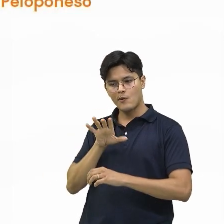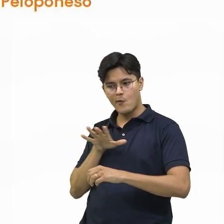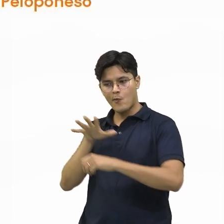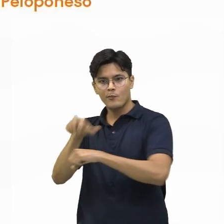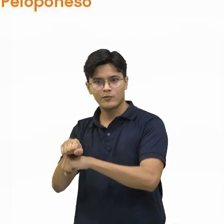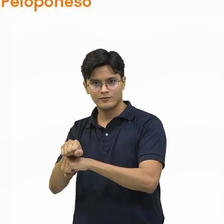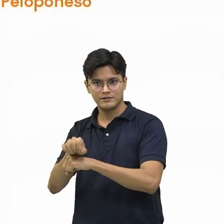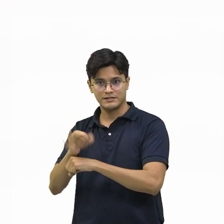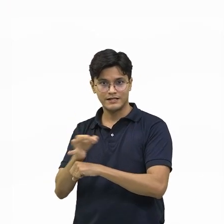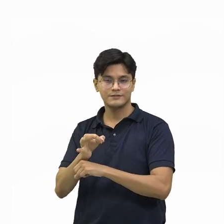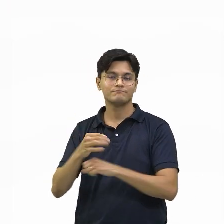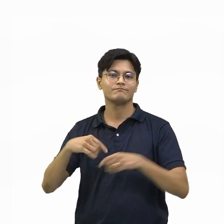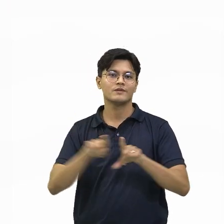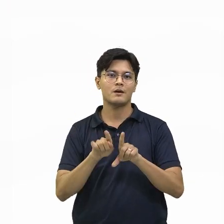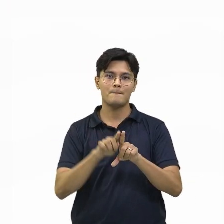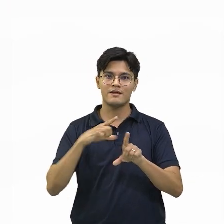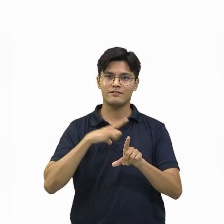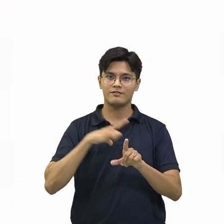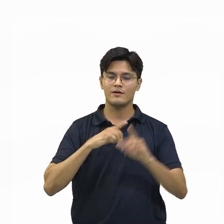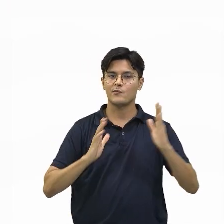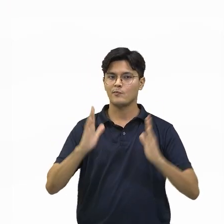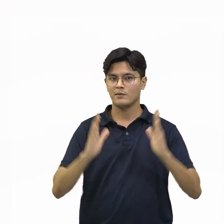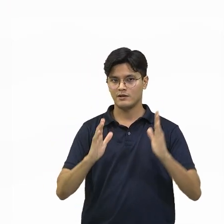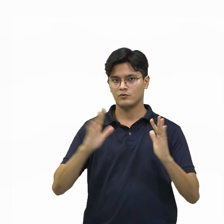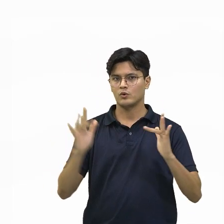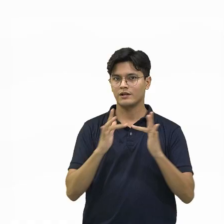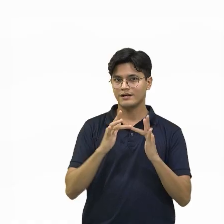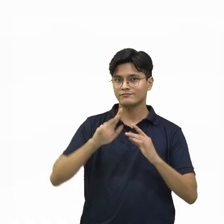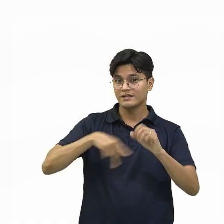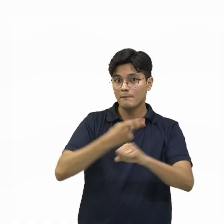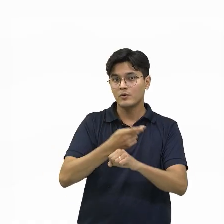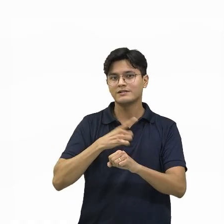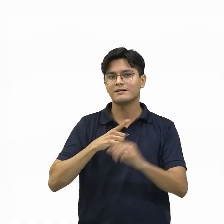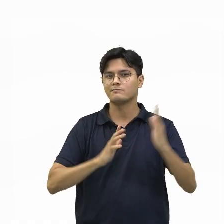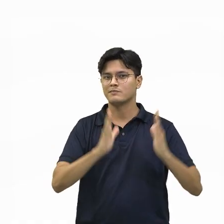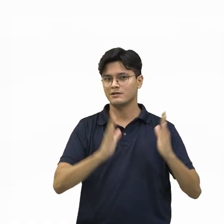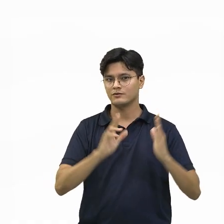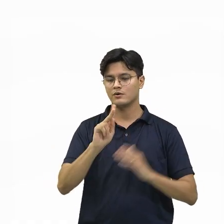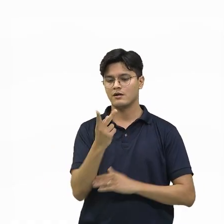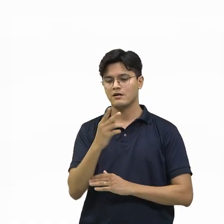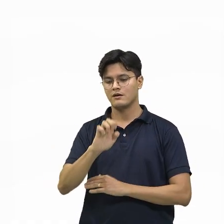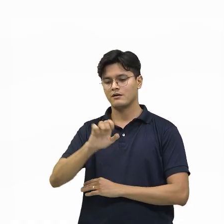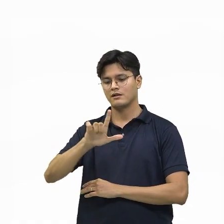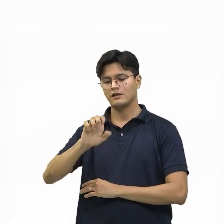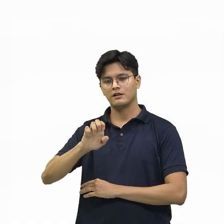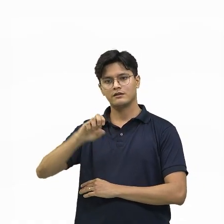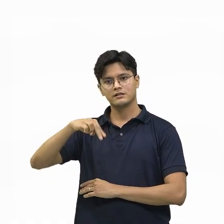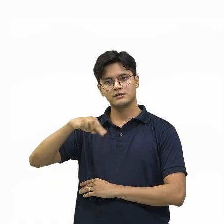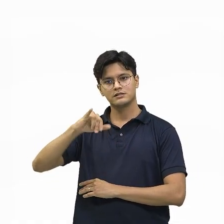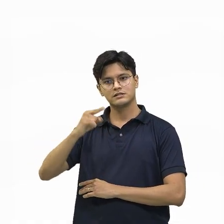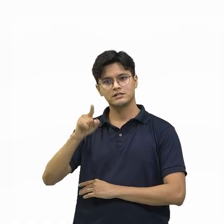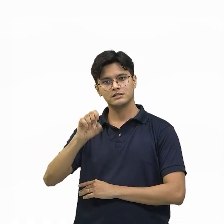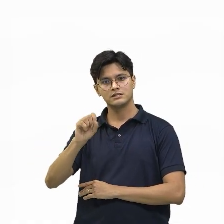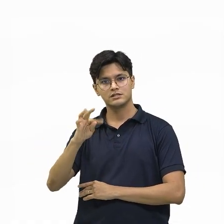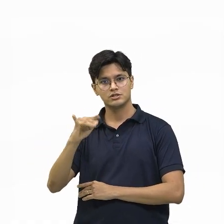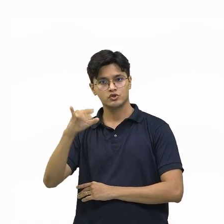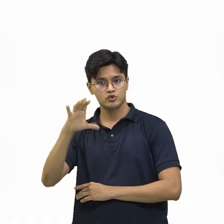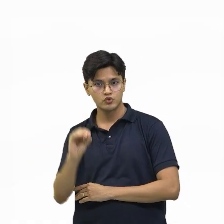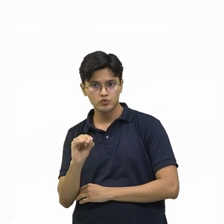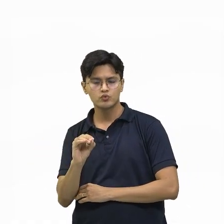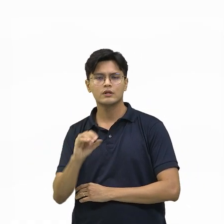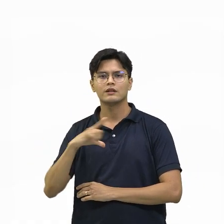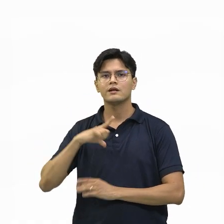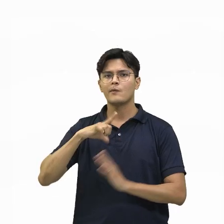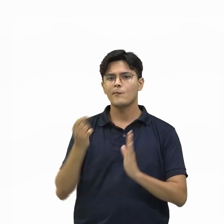período clássico, nós temos o período helenístico, que vai ser marcado justamente por Esparta perder a